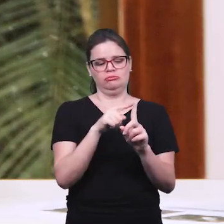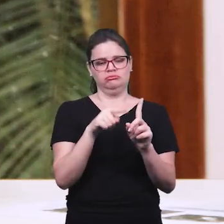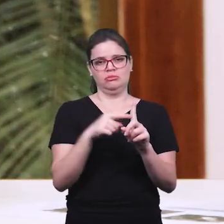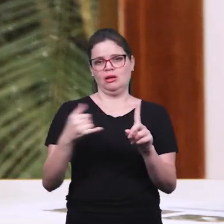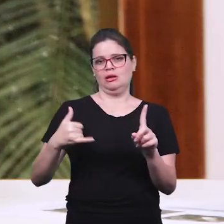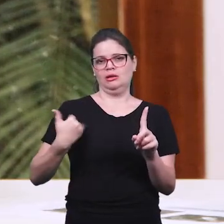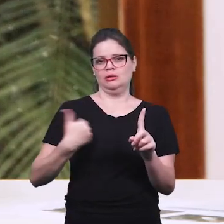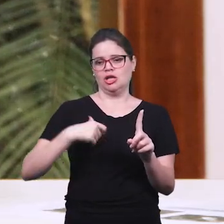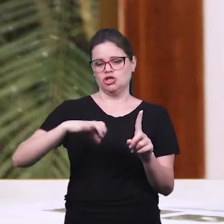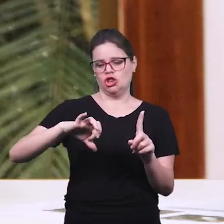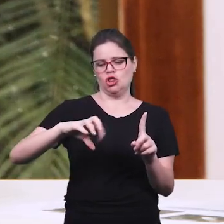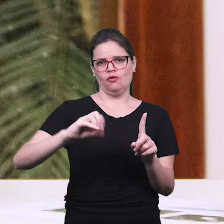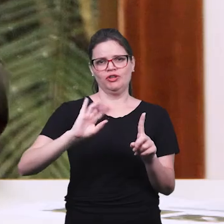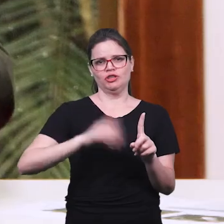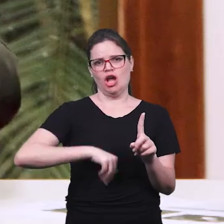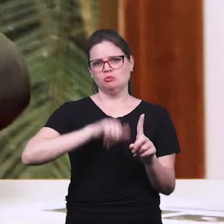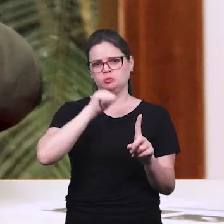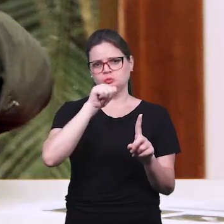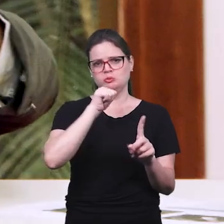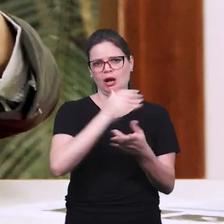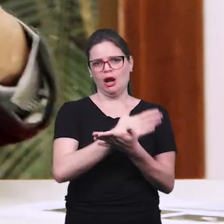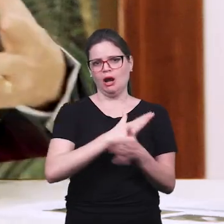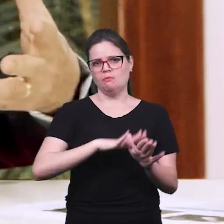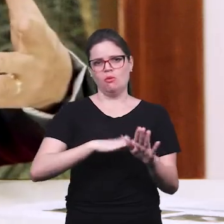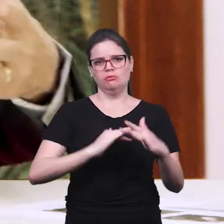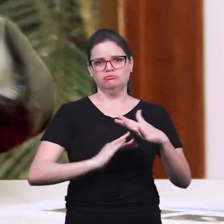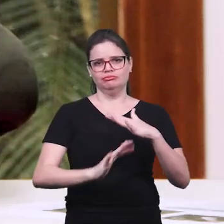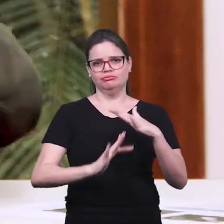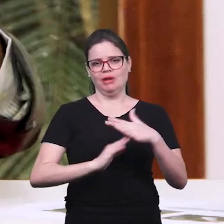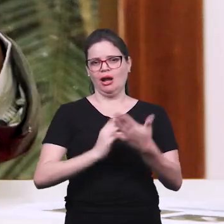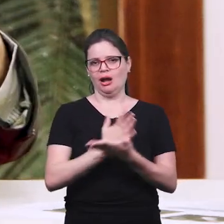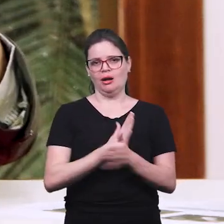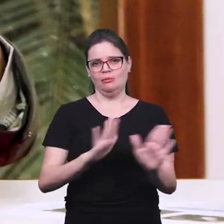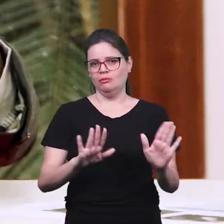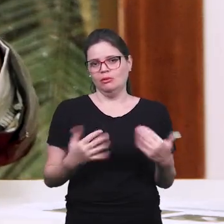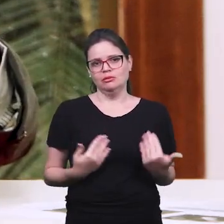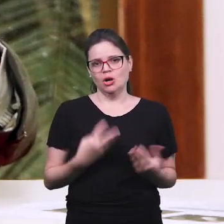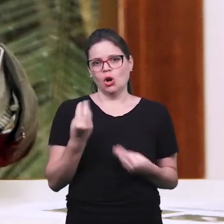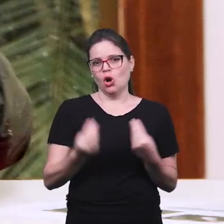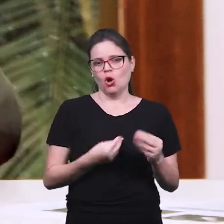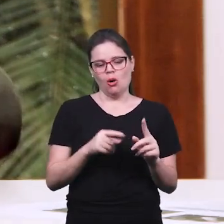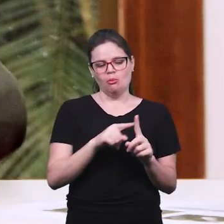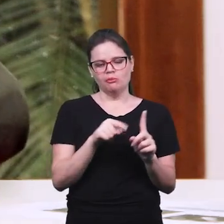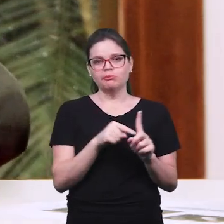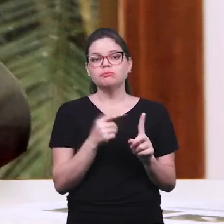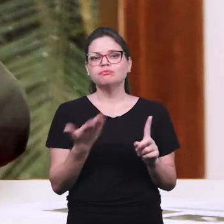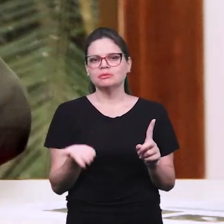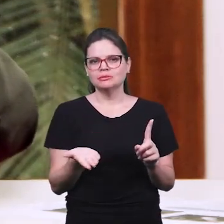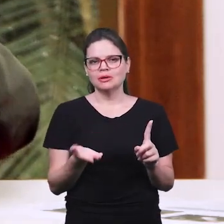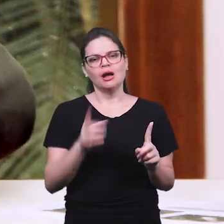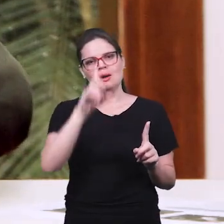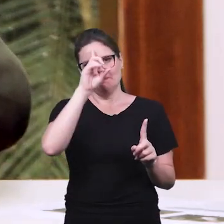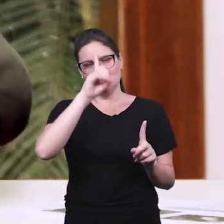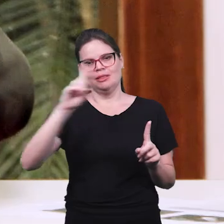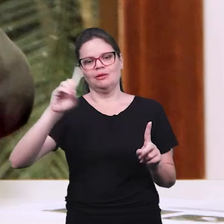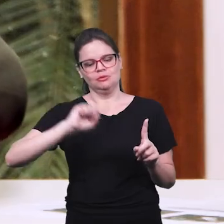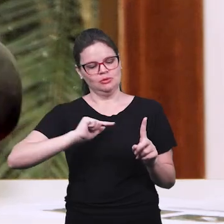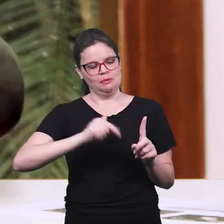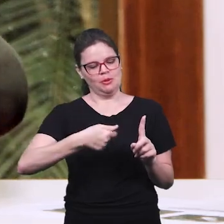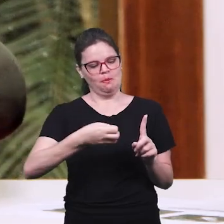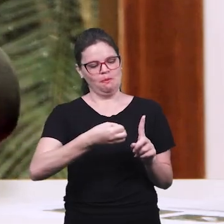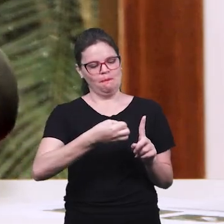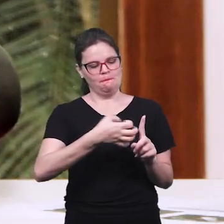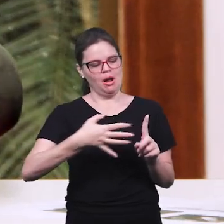ventre amortecido, então nasceu Isaque como um milagre, filho único. E começa aqui a dar